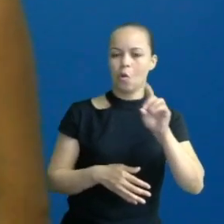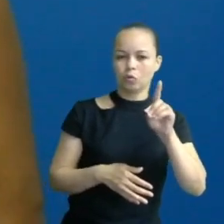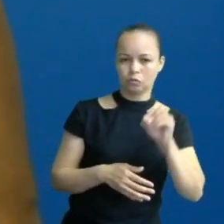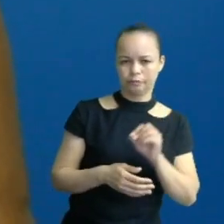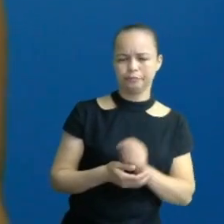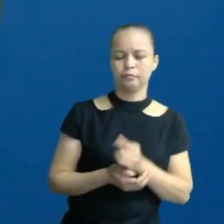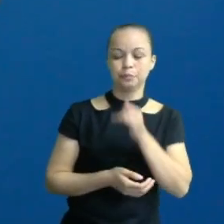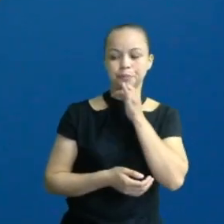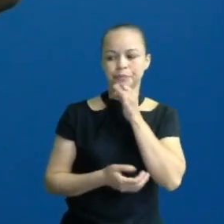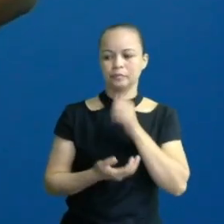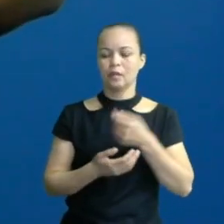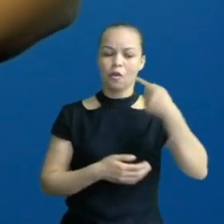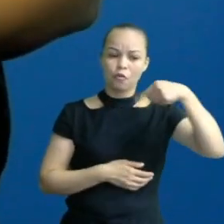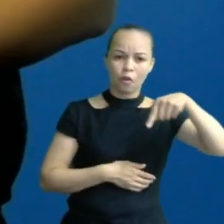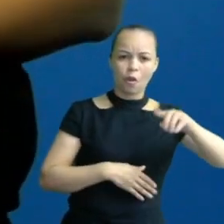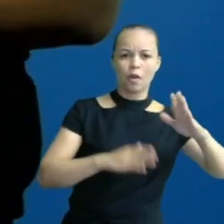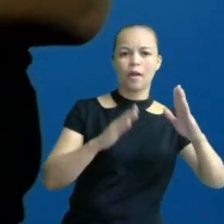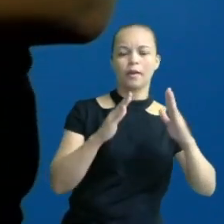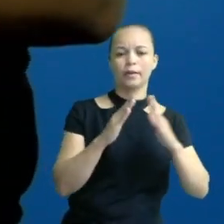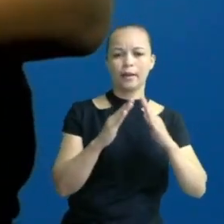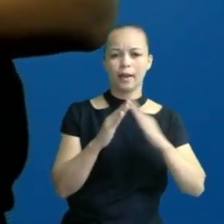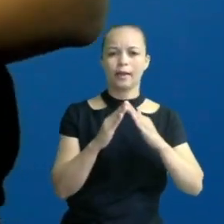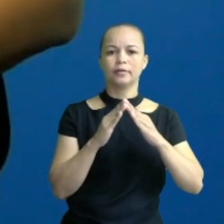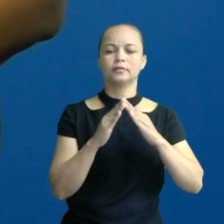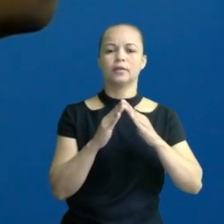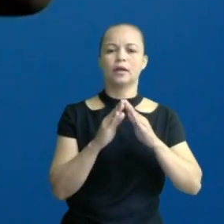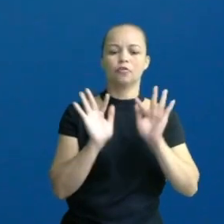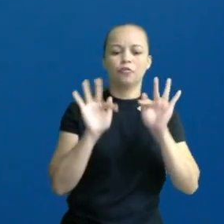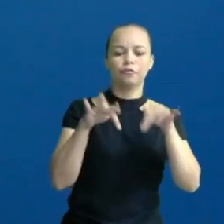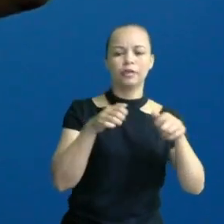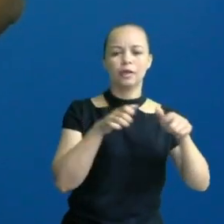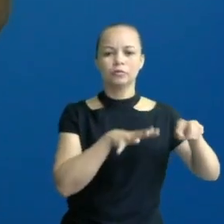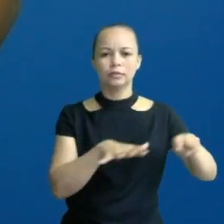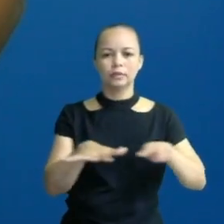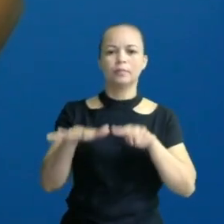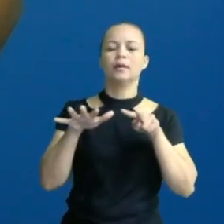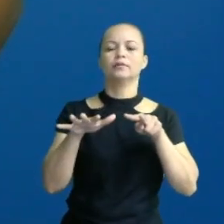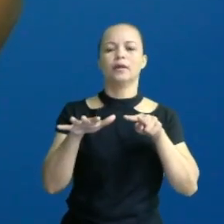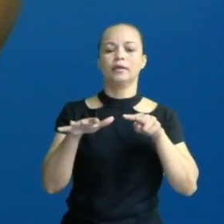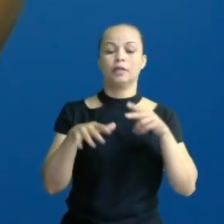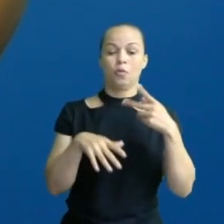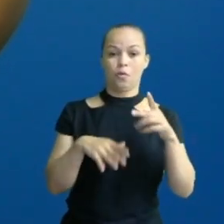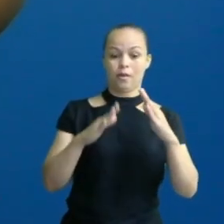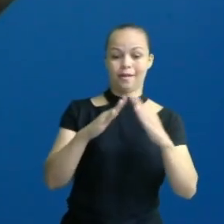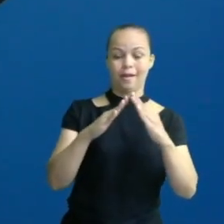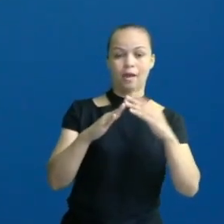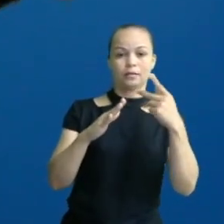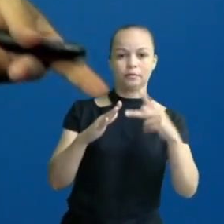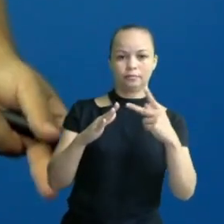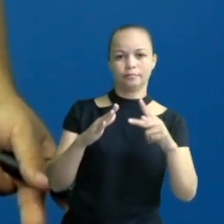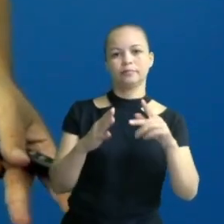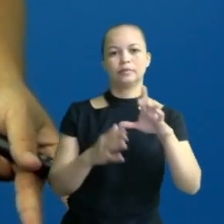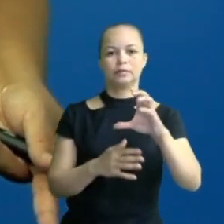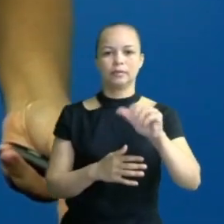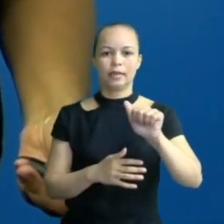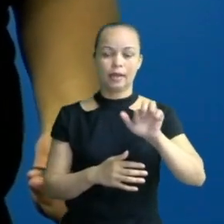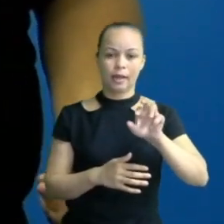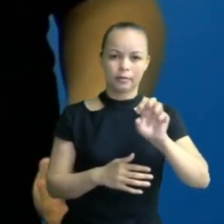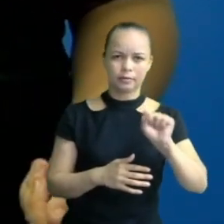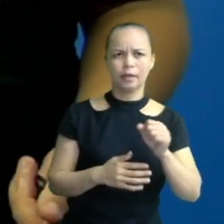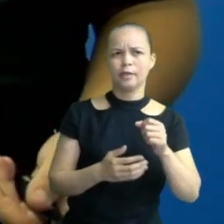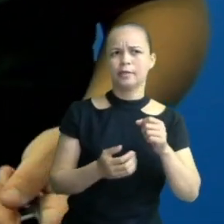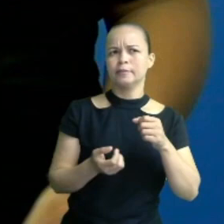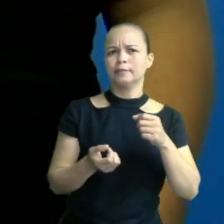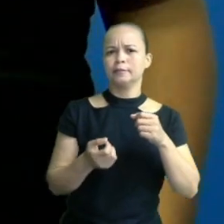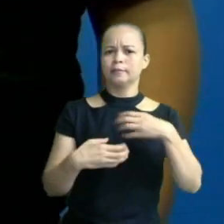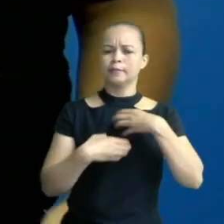de semana. Casa aqui está no sentido de lá, tá bom? Se estiver no